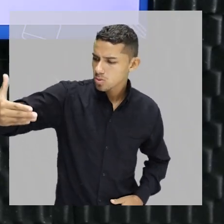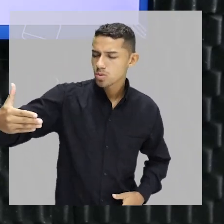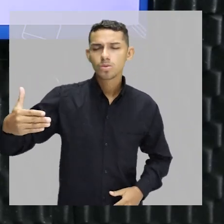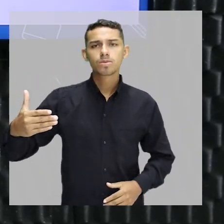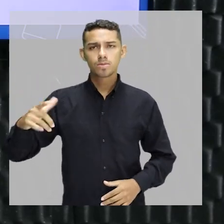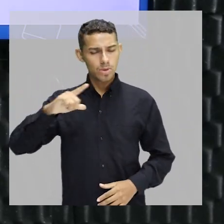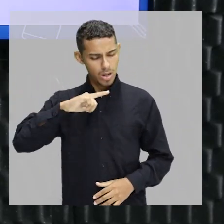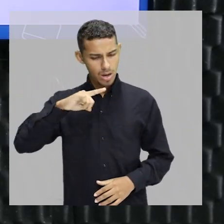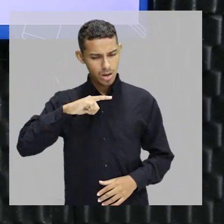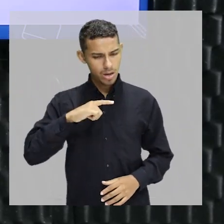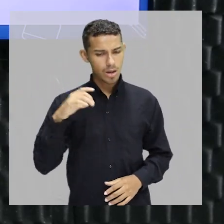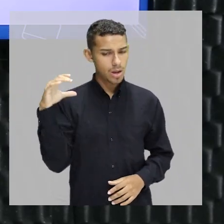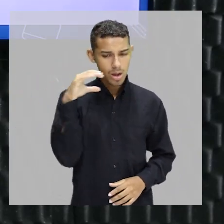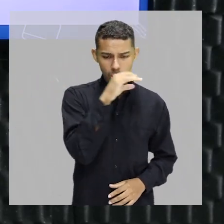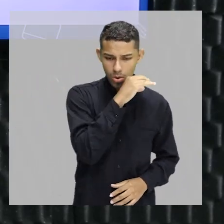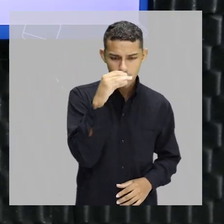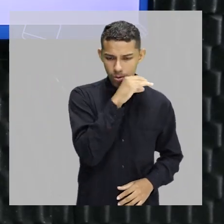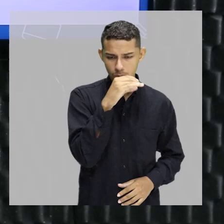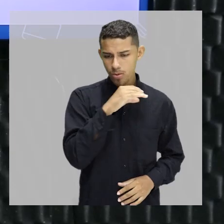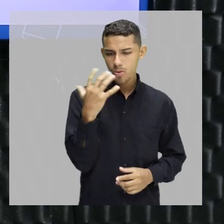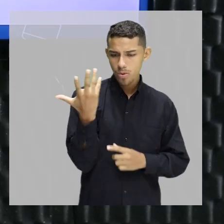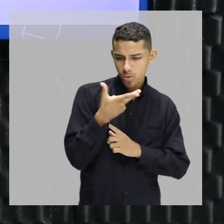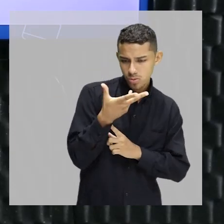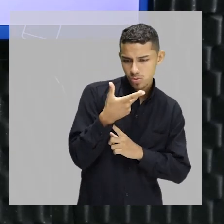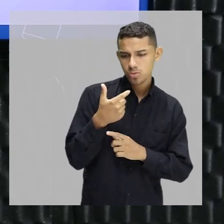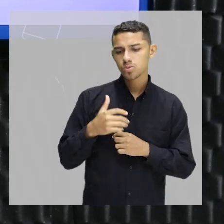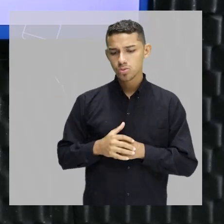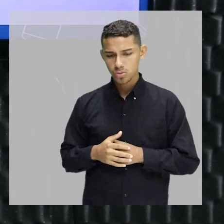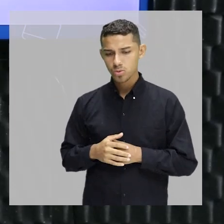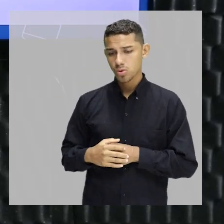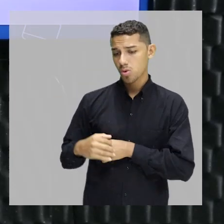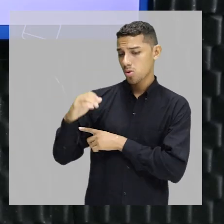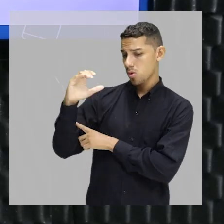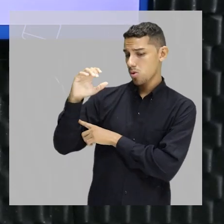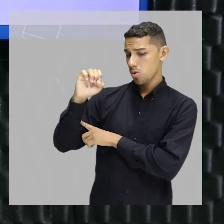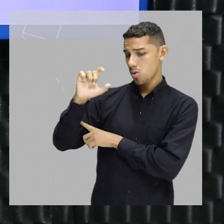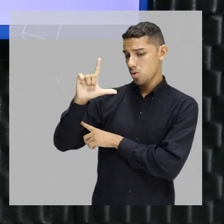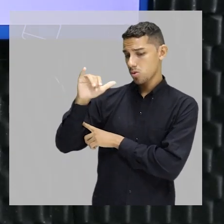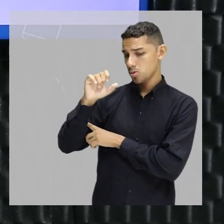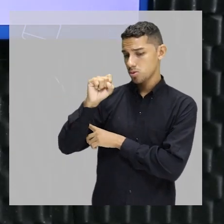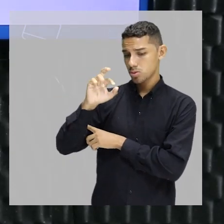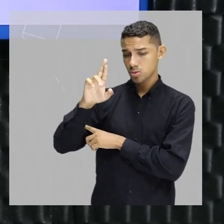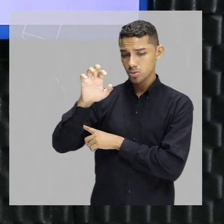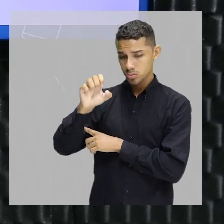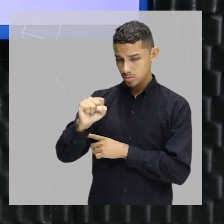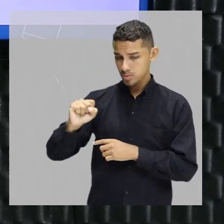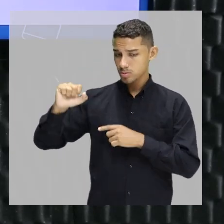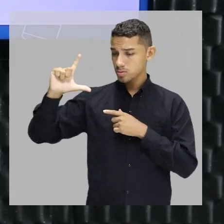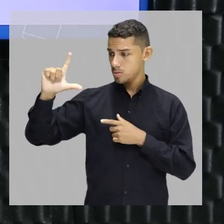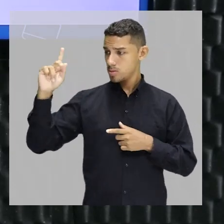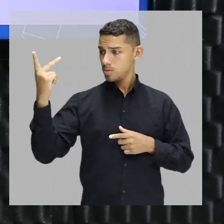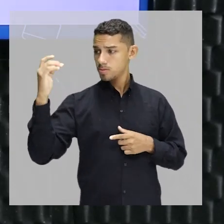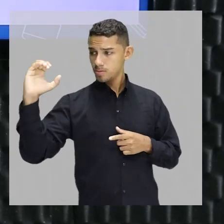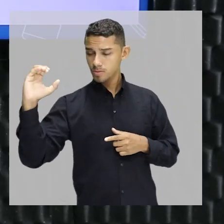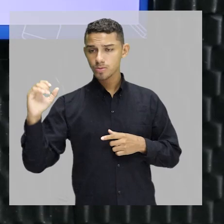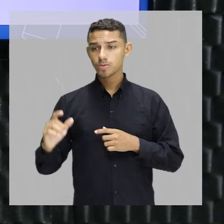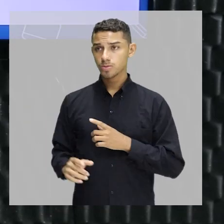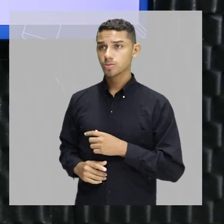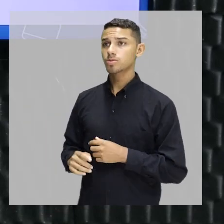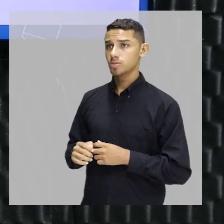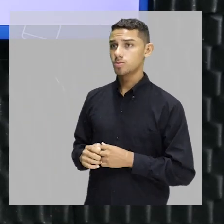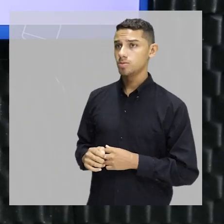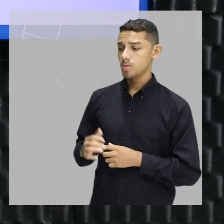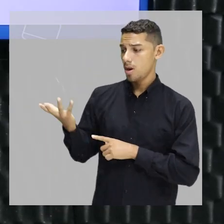Existem aceleradores que nós chamamos de colisores, que é o caso do LHC, ok? Ele acelera partículas para